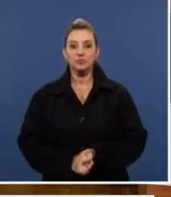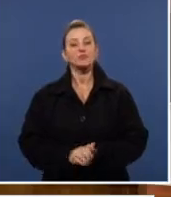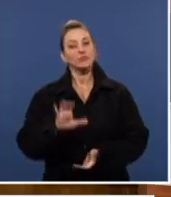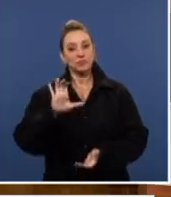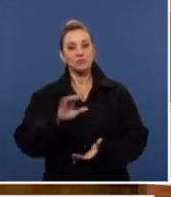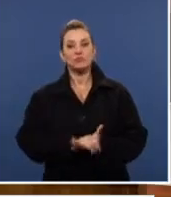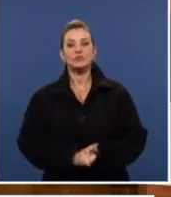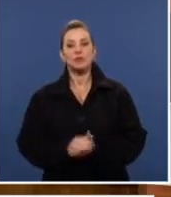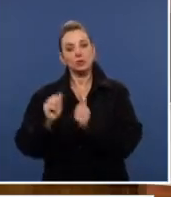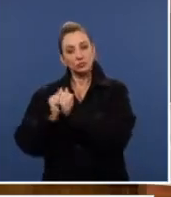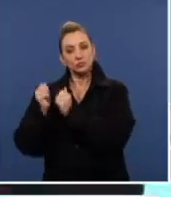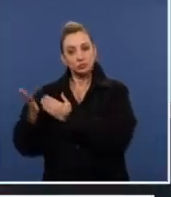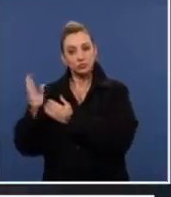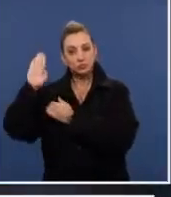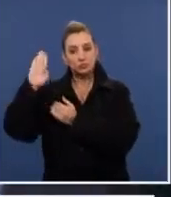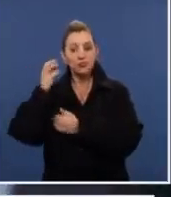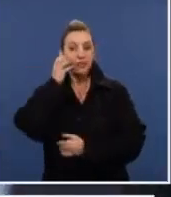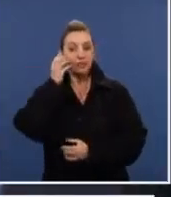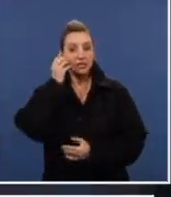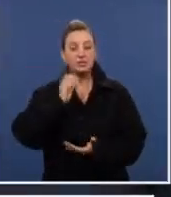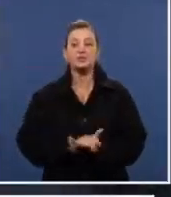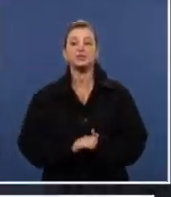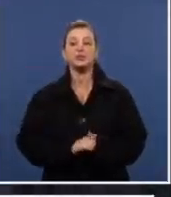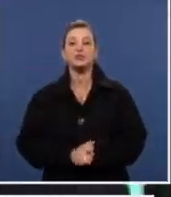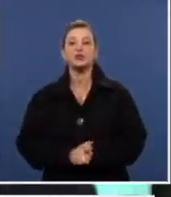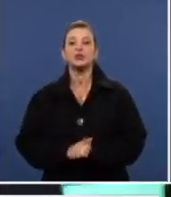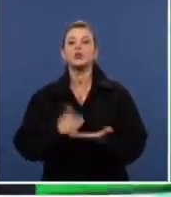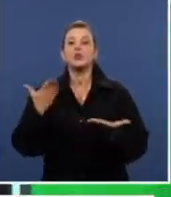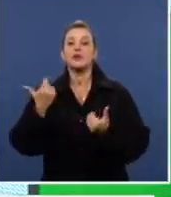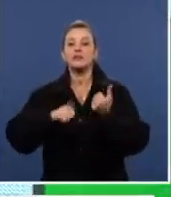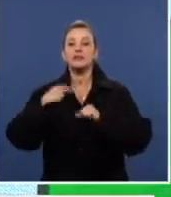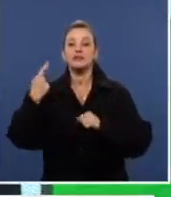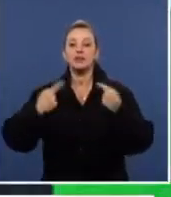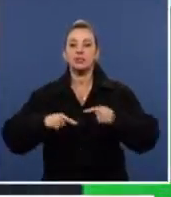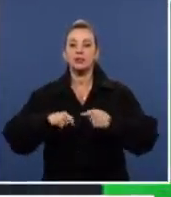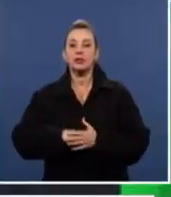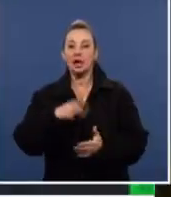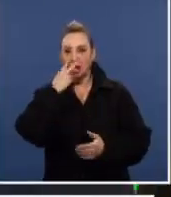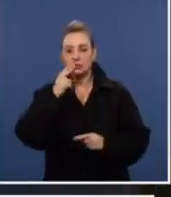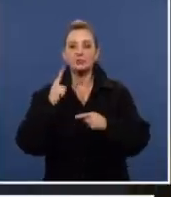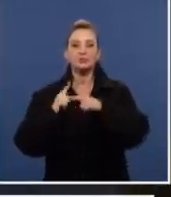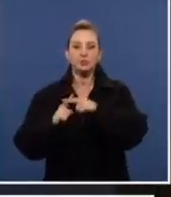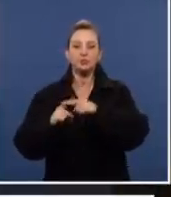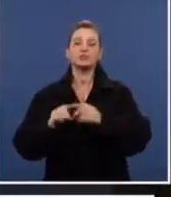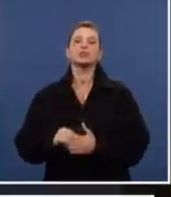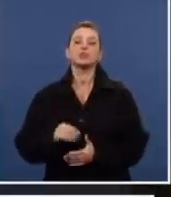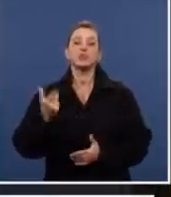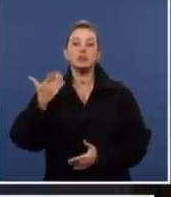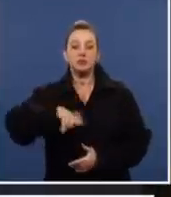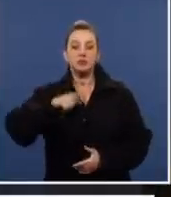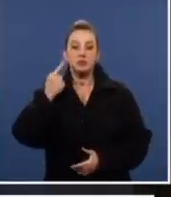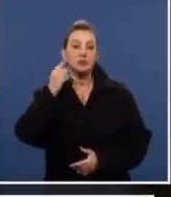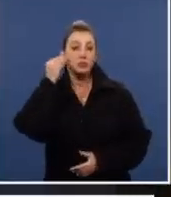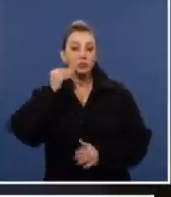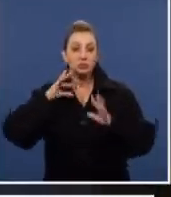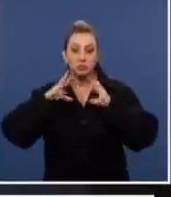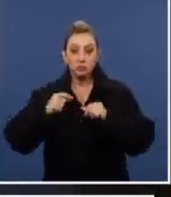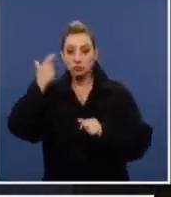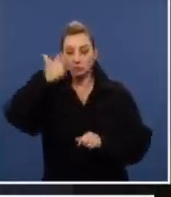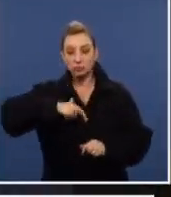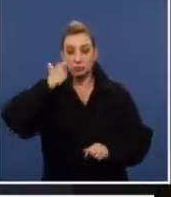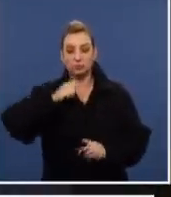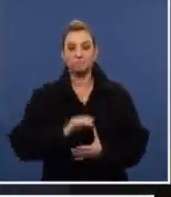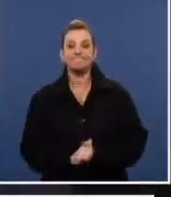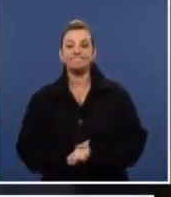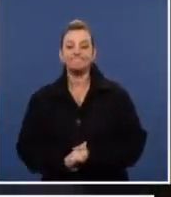É isso, Kennedy. Aqui ao meu lado já o candidato Tarcísio de Freitas. Candidato, qual é a tua avaliação do debate? Acho que foi positivo, mais uma oportunidade para todo mundo se